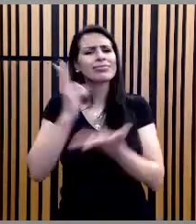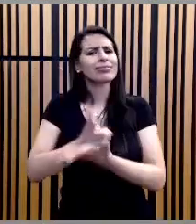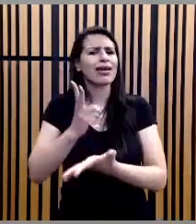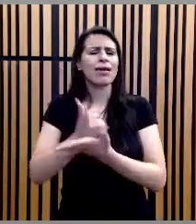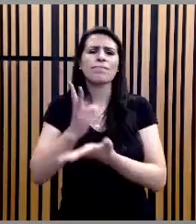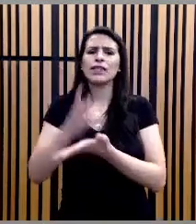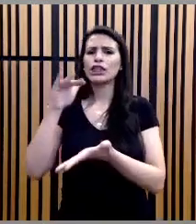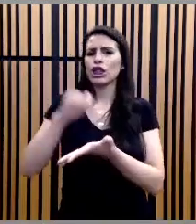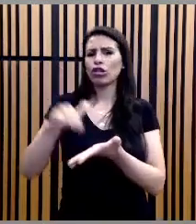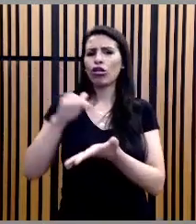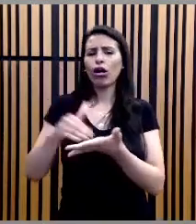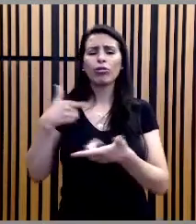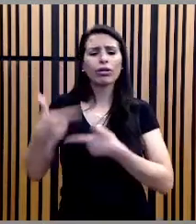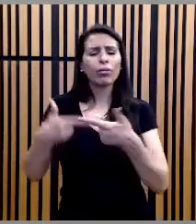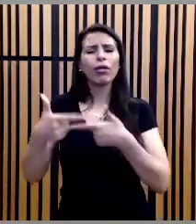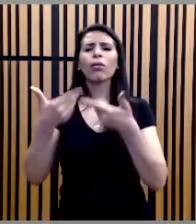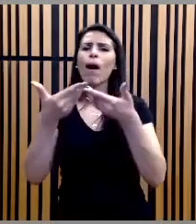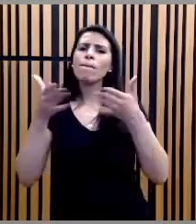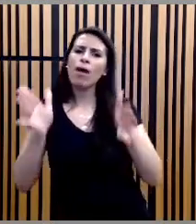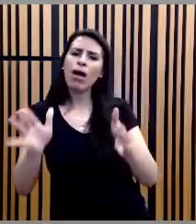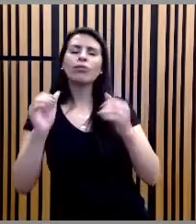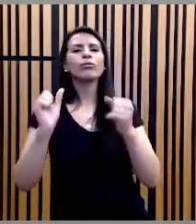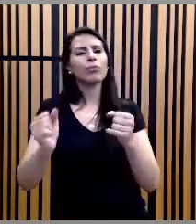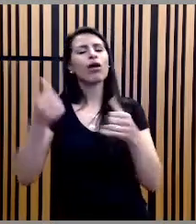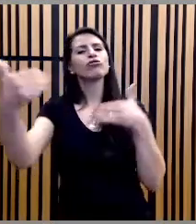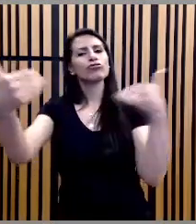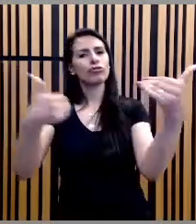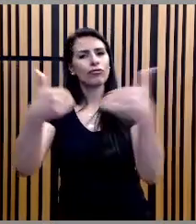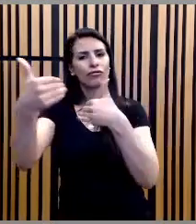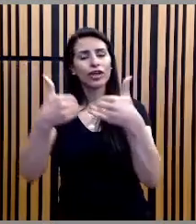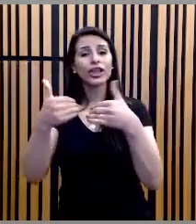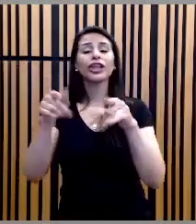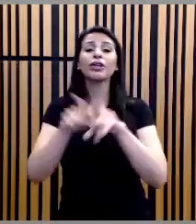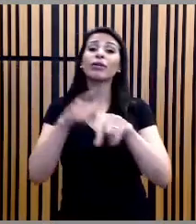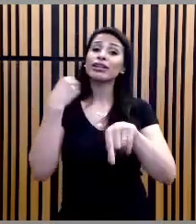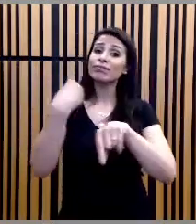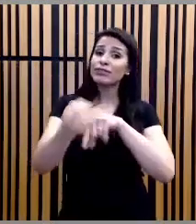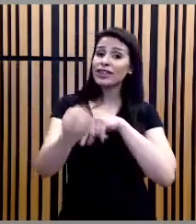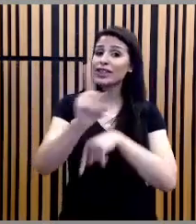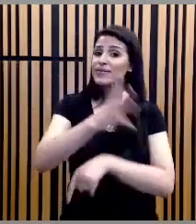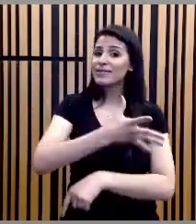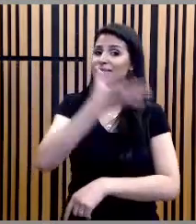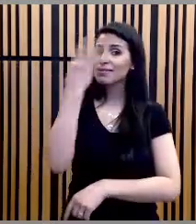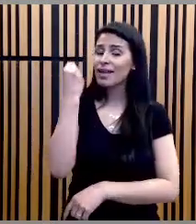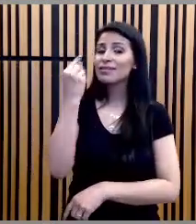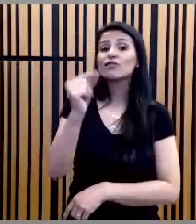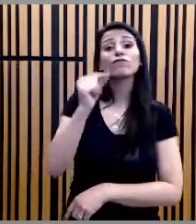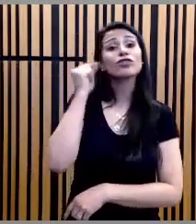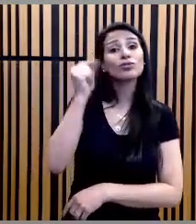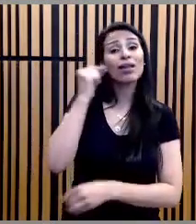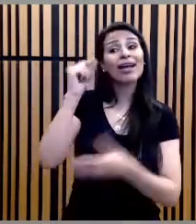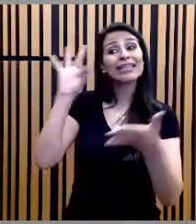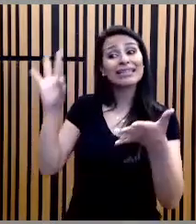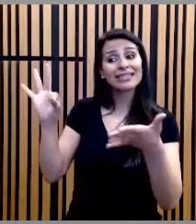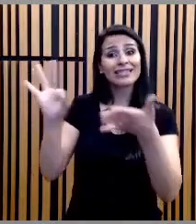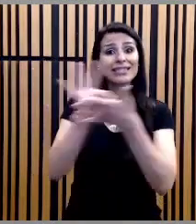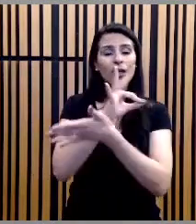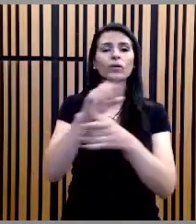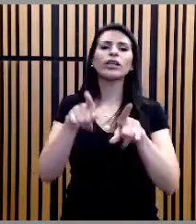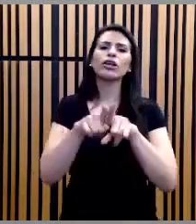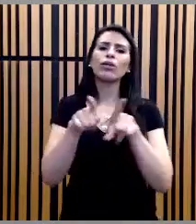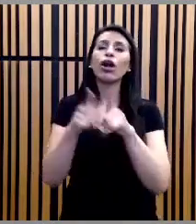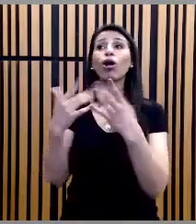E também, se eu puder deixar mais uma dica, façam a inscrição aí no vestibular. Conversem com